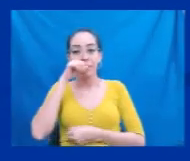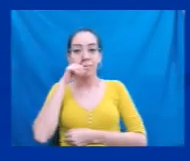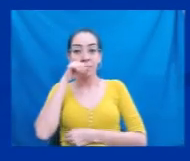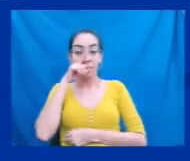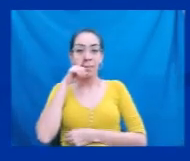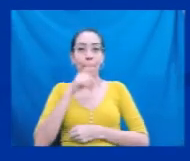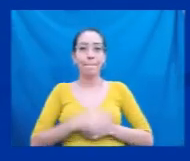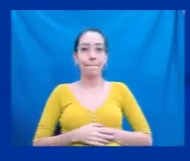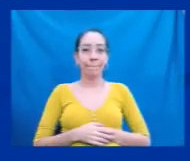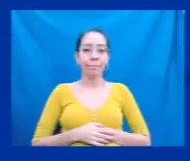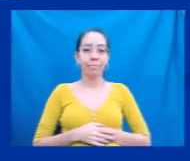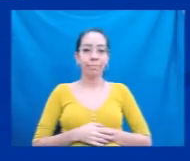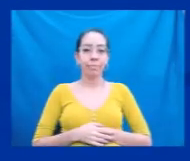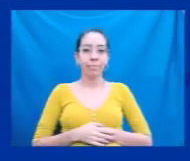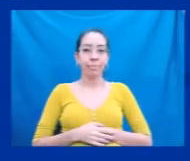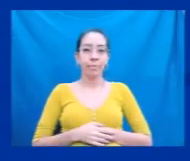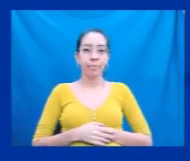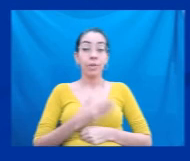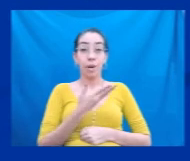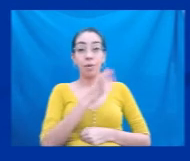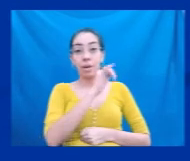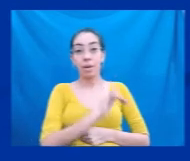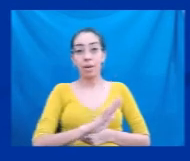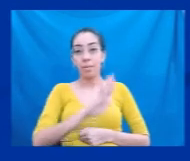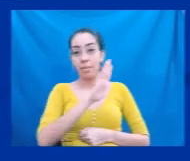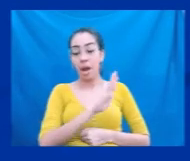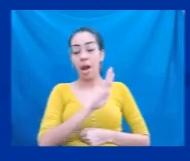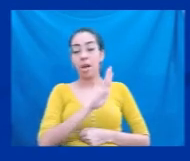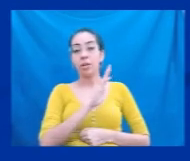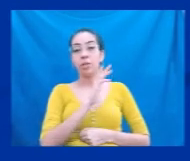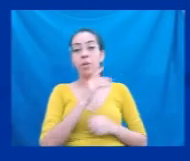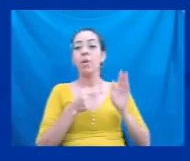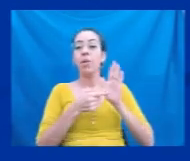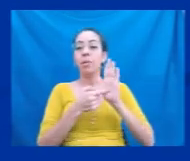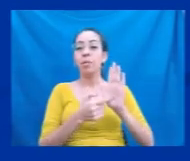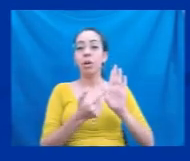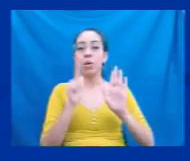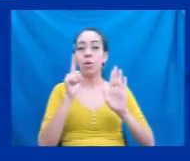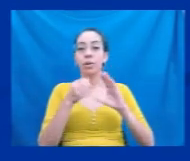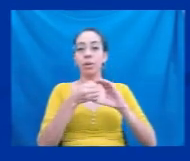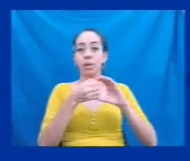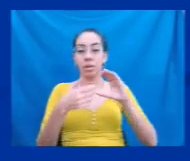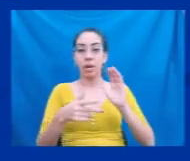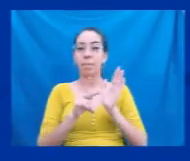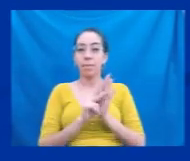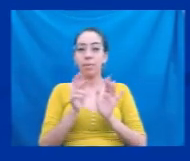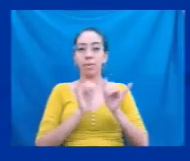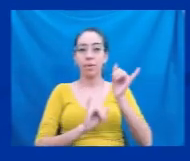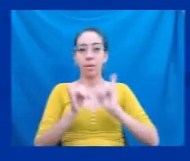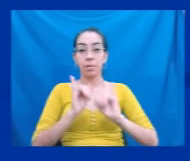Então, nessa ilustração ainda se ressalta um outro aspecto, que muitas vezes essa substância química ela é utilizada em atentados. Então,